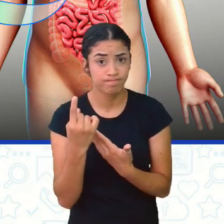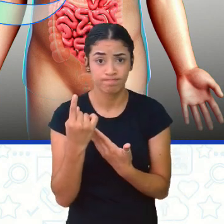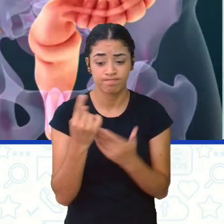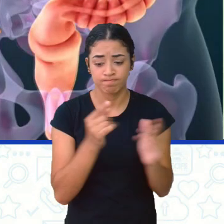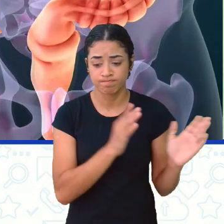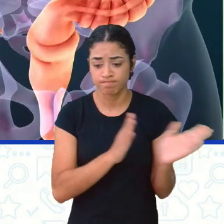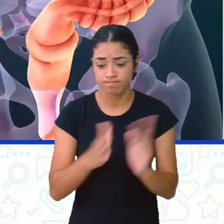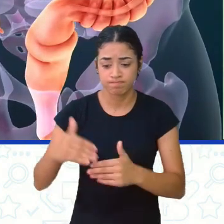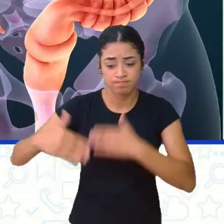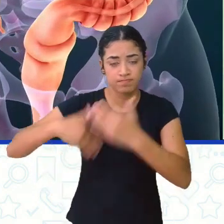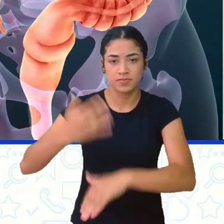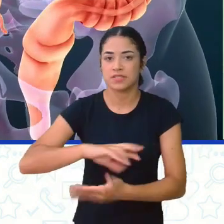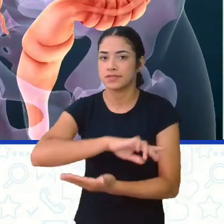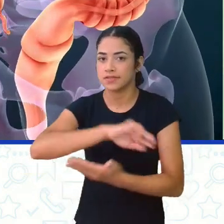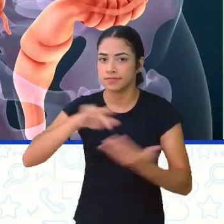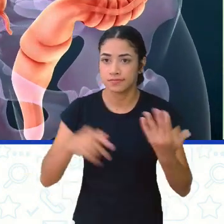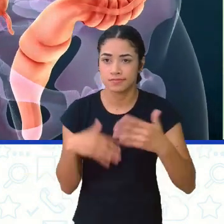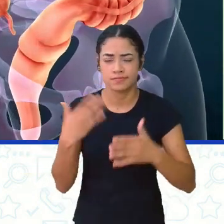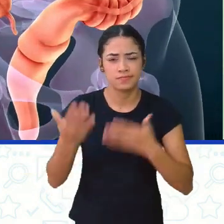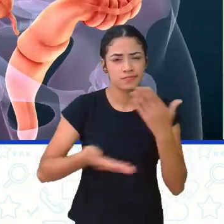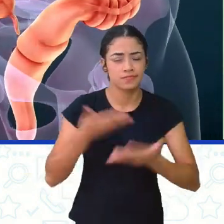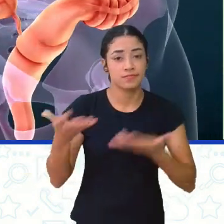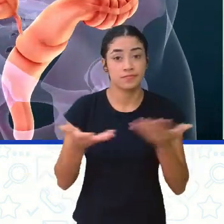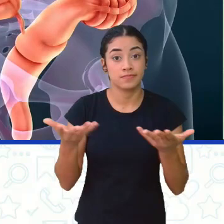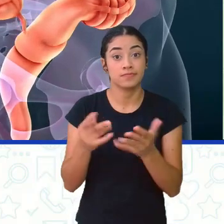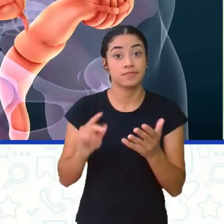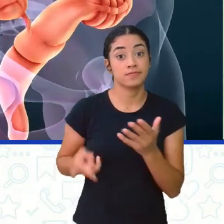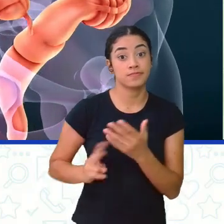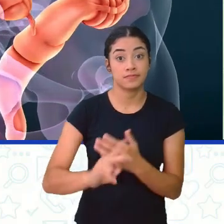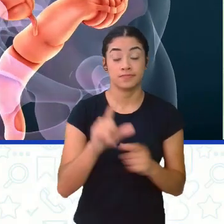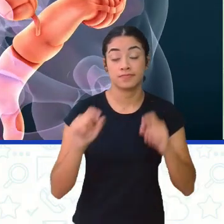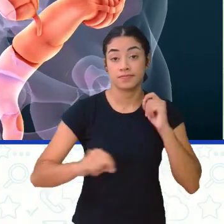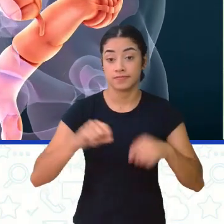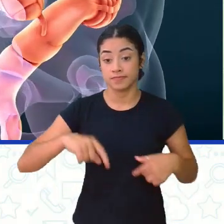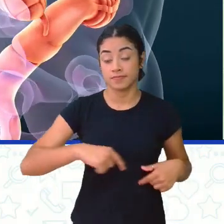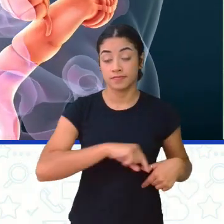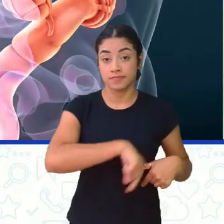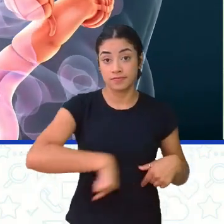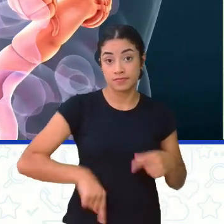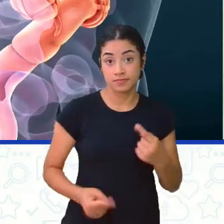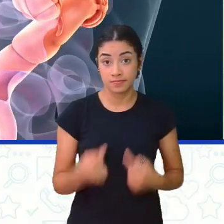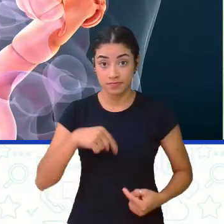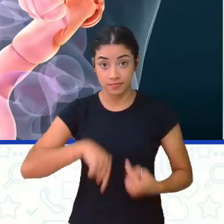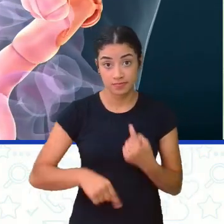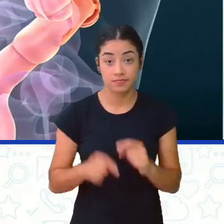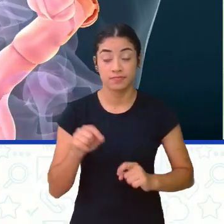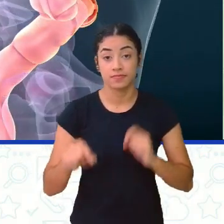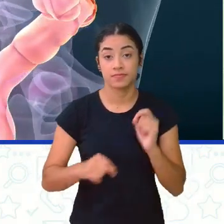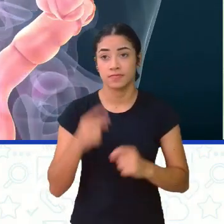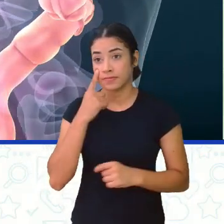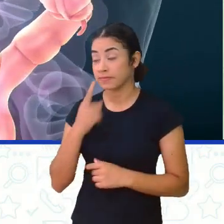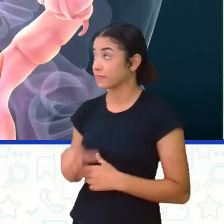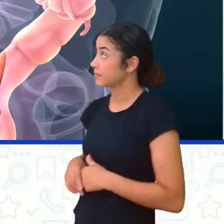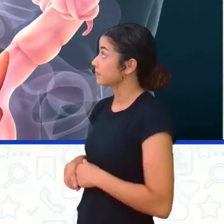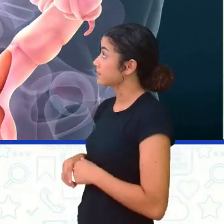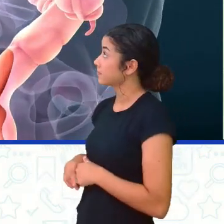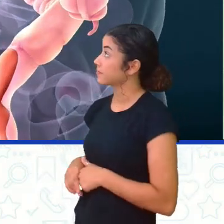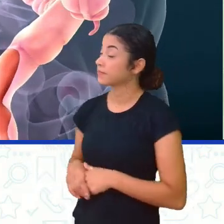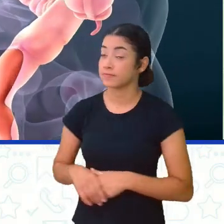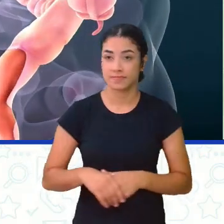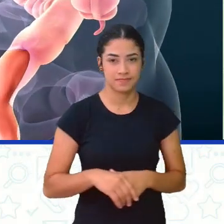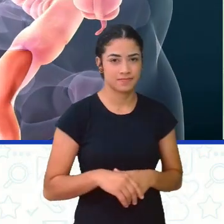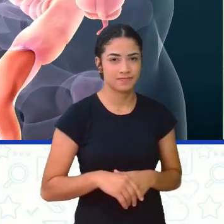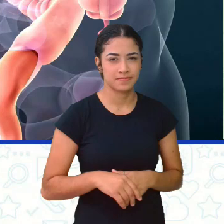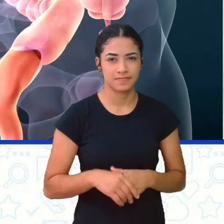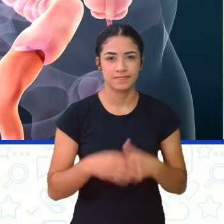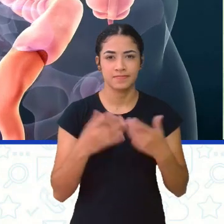corpo. Na continuação, a gente vai para o intestino delgado e grosso. É a hora da absorção. Vejam que interessante. É lá